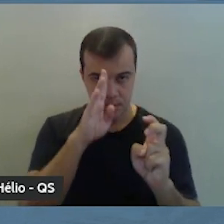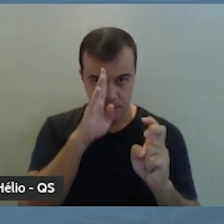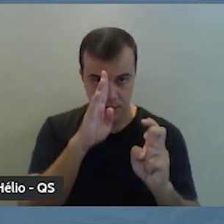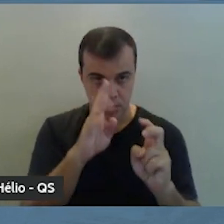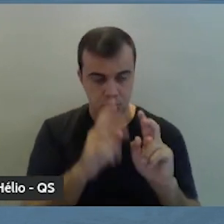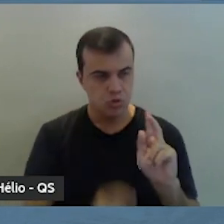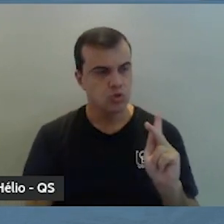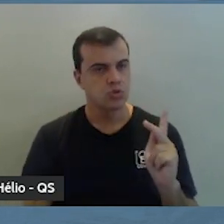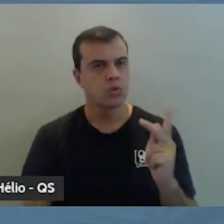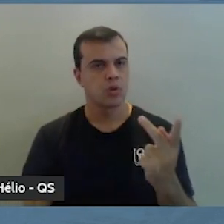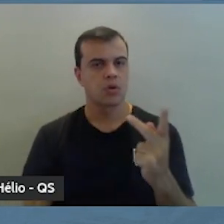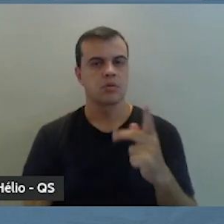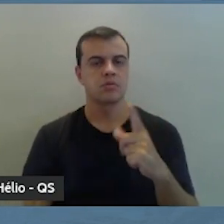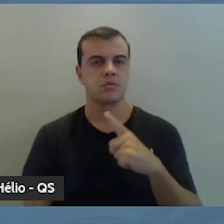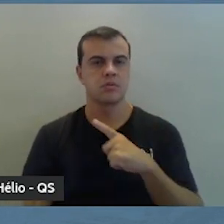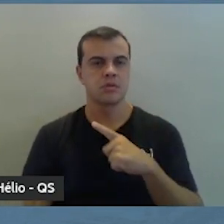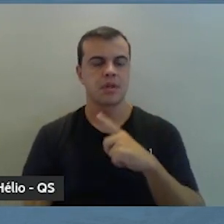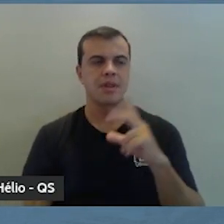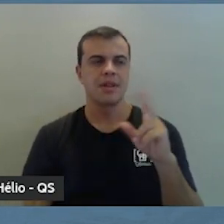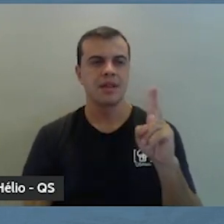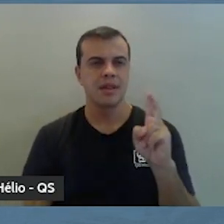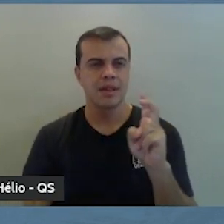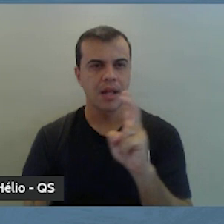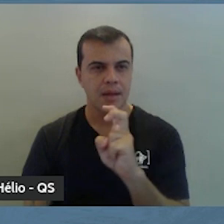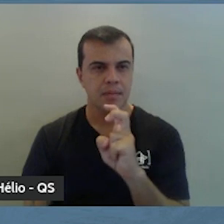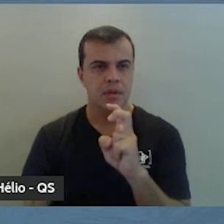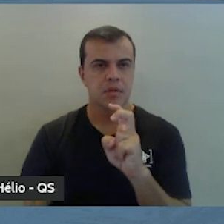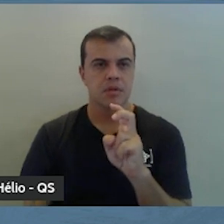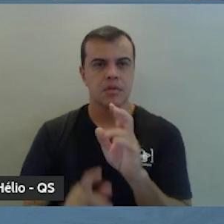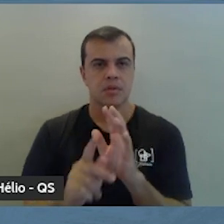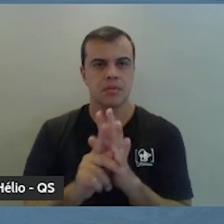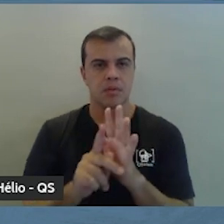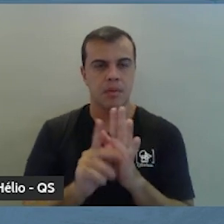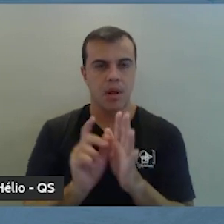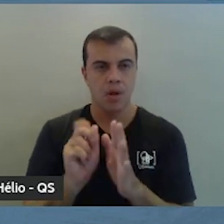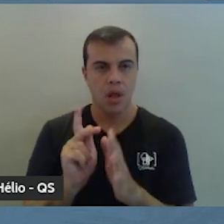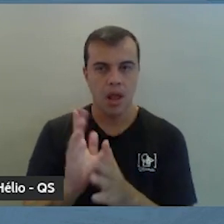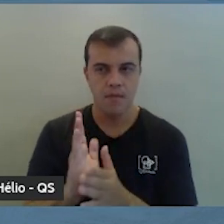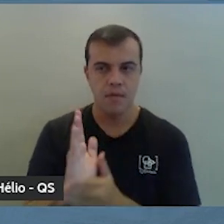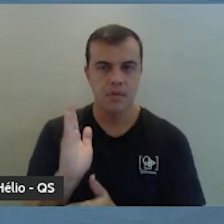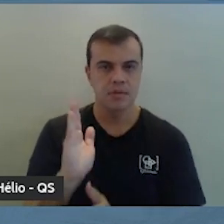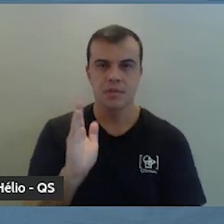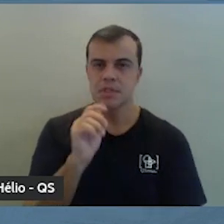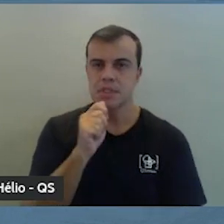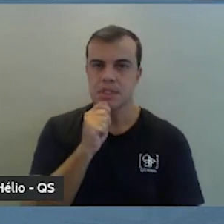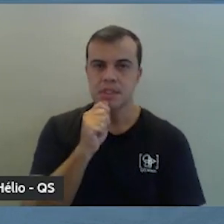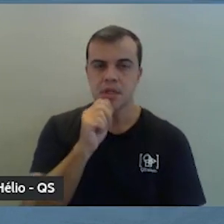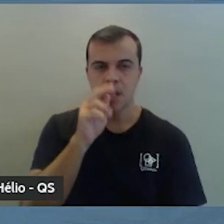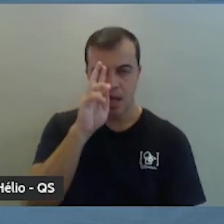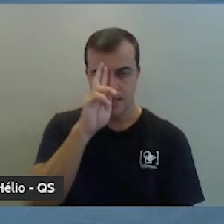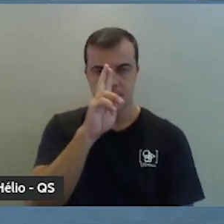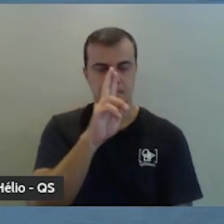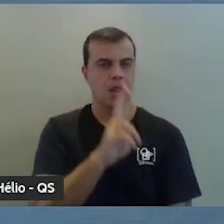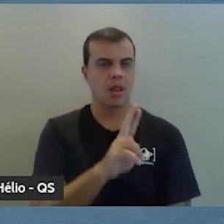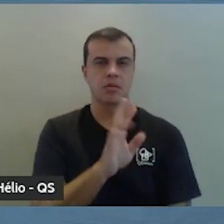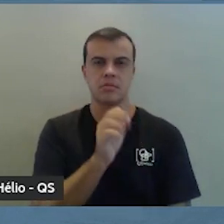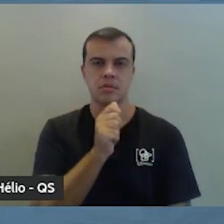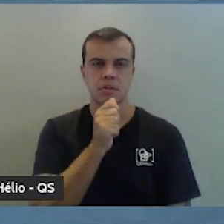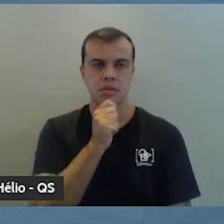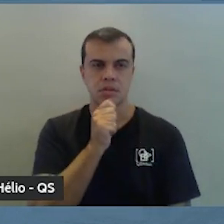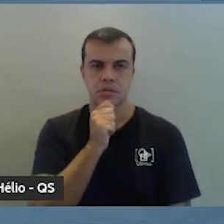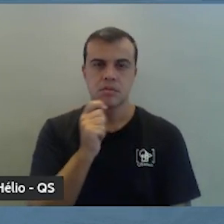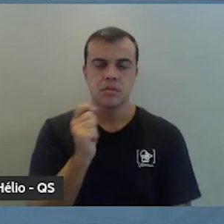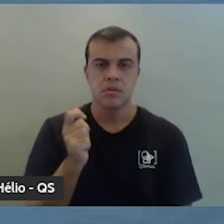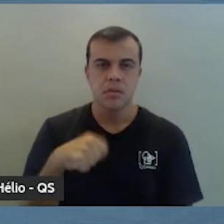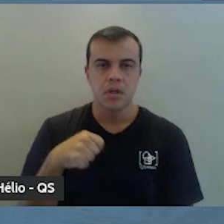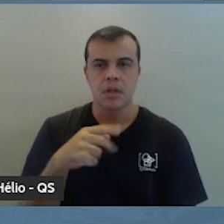histórico, que tratava dos temas que a academia avalizava, ele não foi respeitado para que